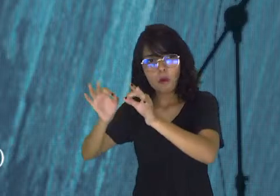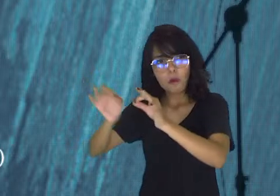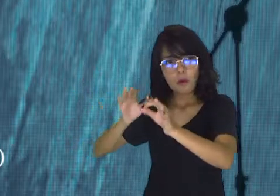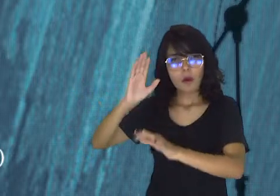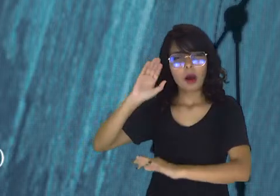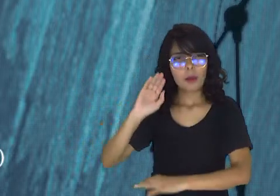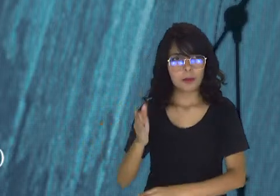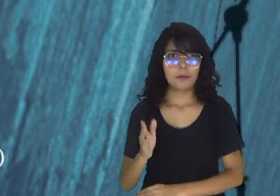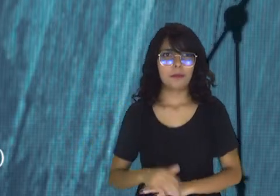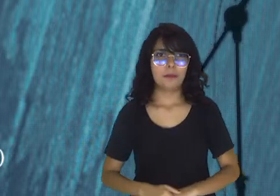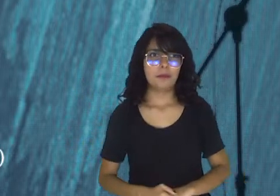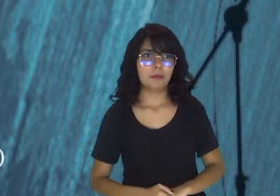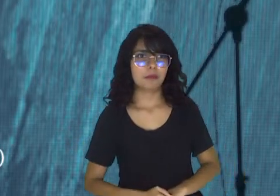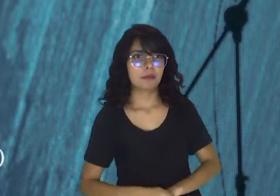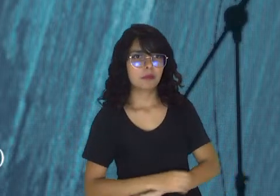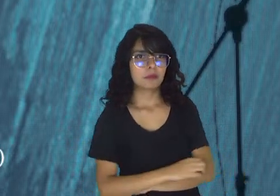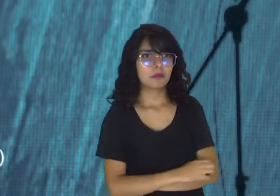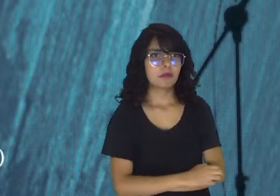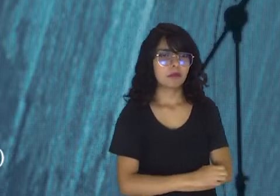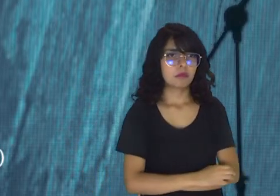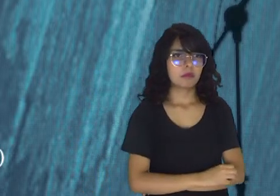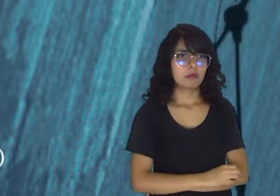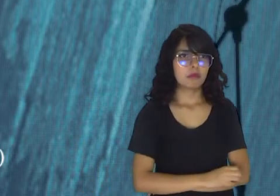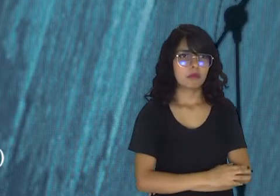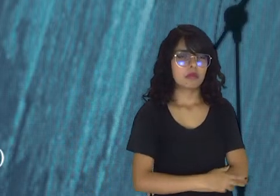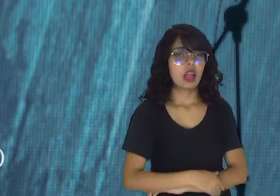Irmão, eu queria lhe pedir algo.